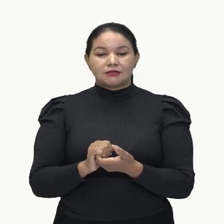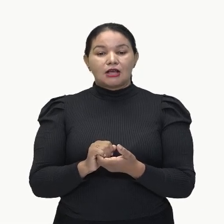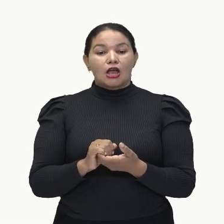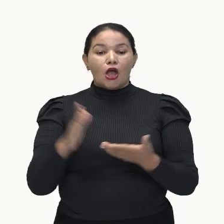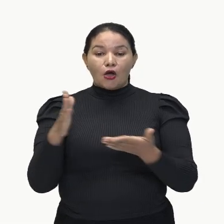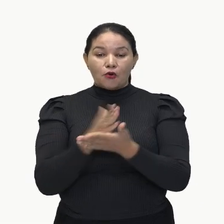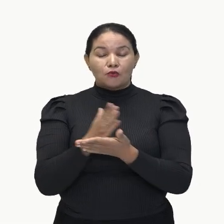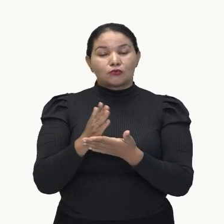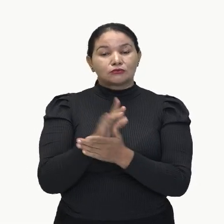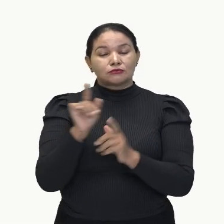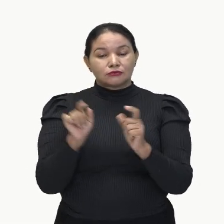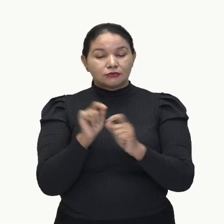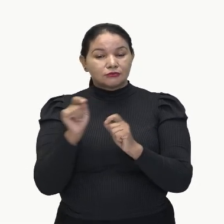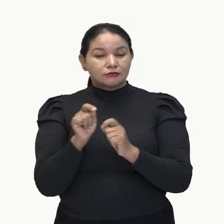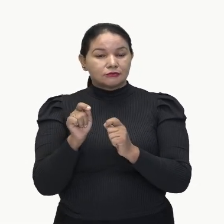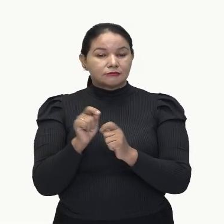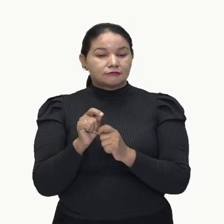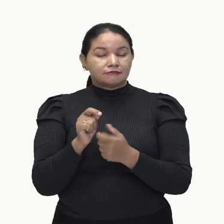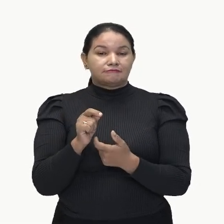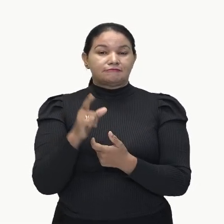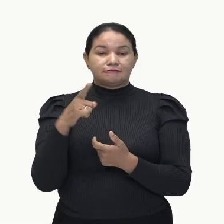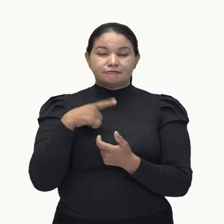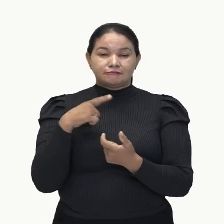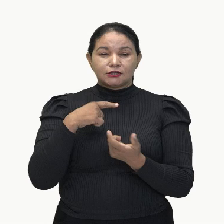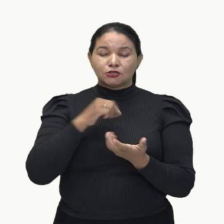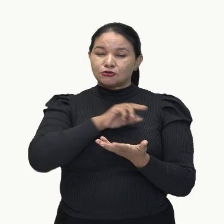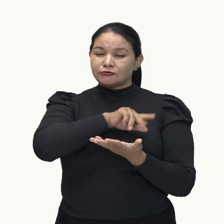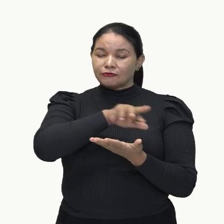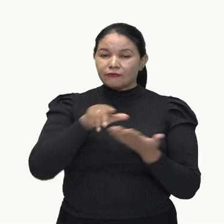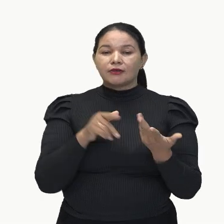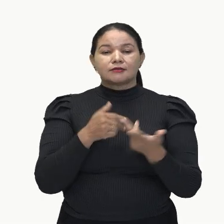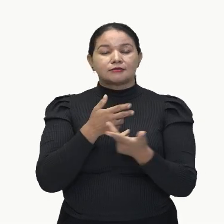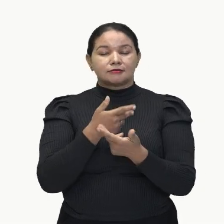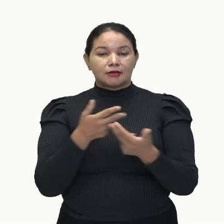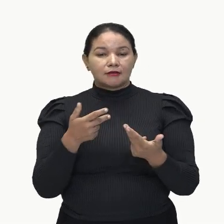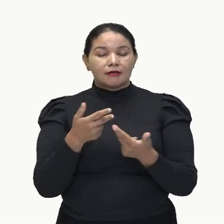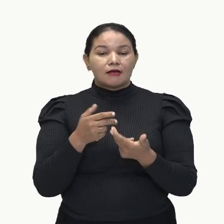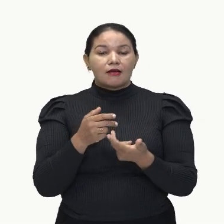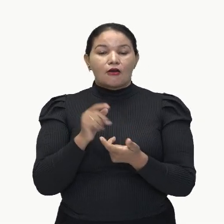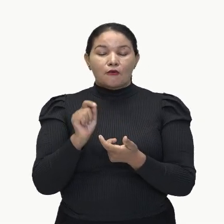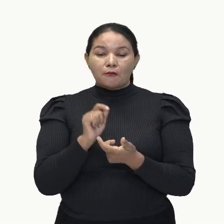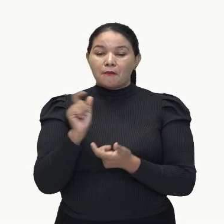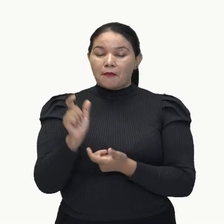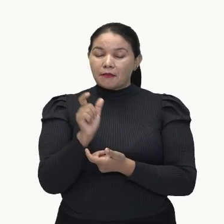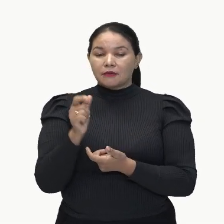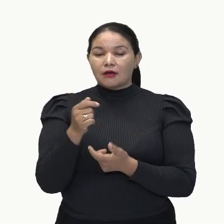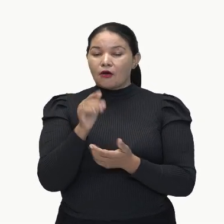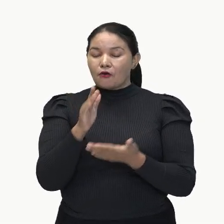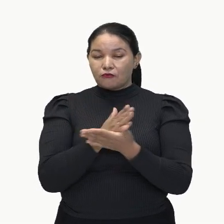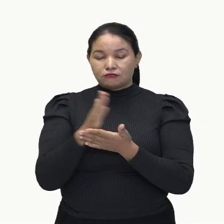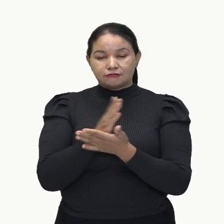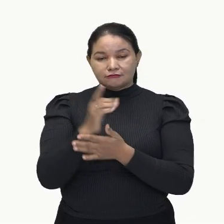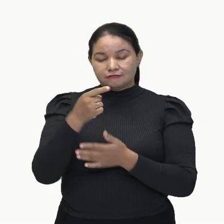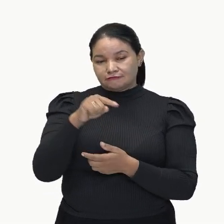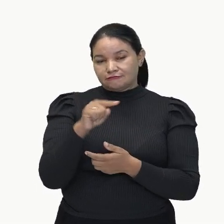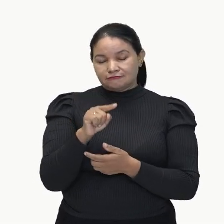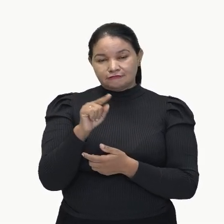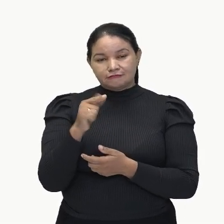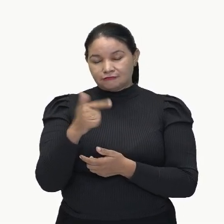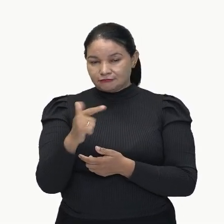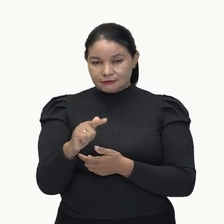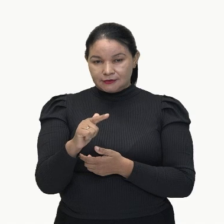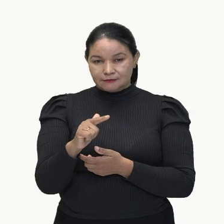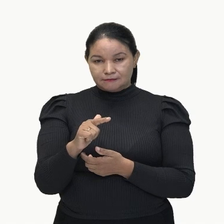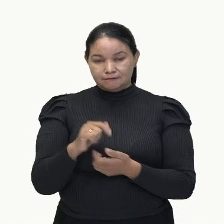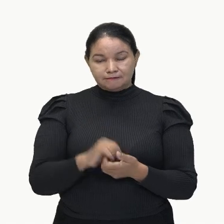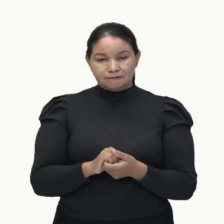jeban tilde tem muitas palavras graves e a maioria não não é acentuada se